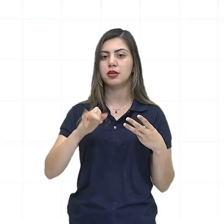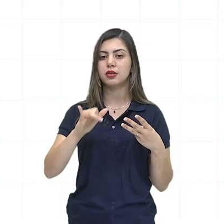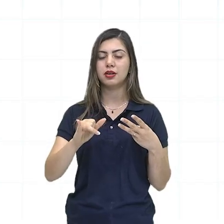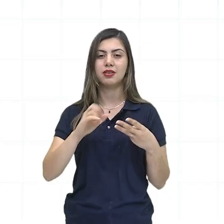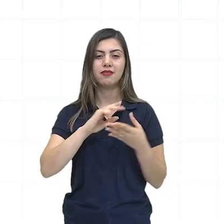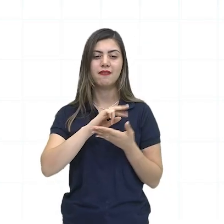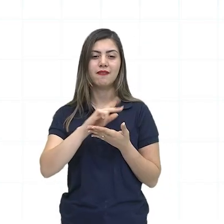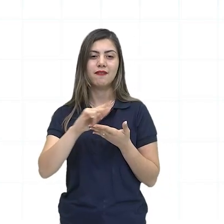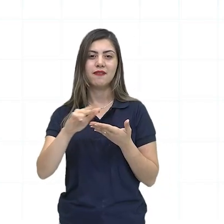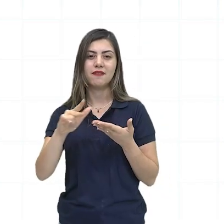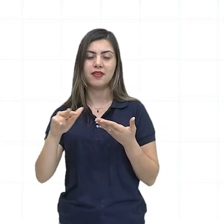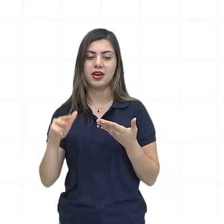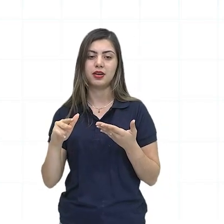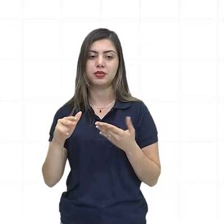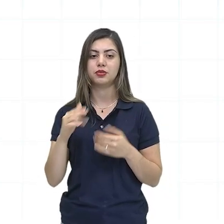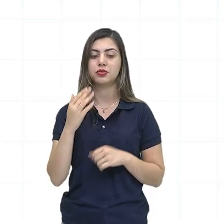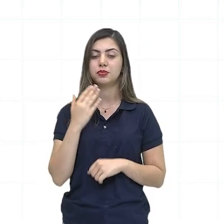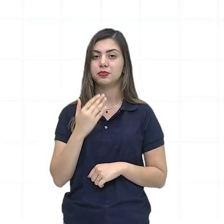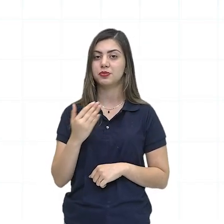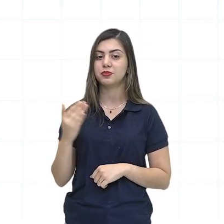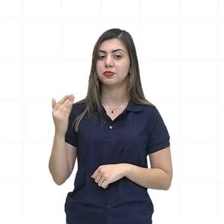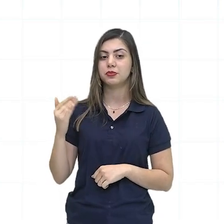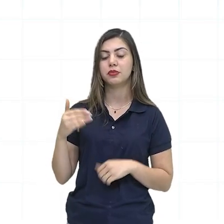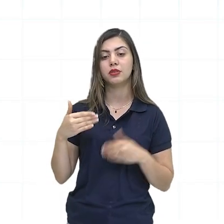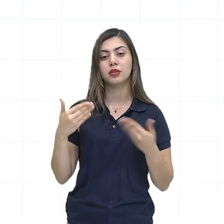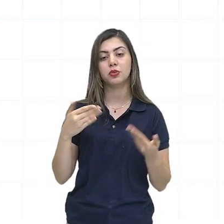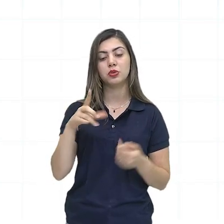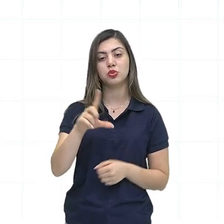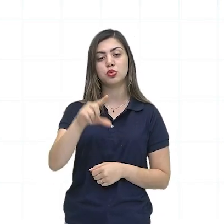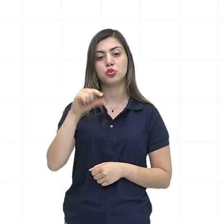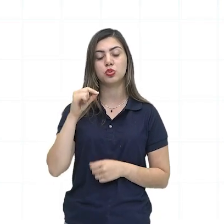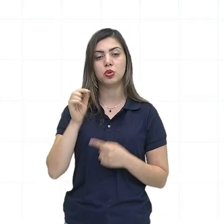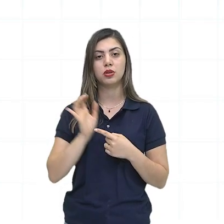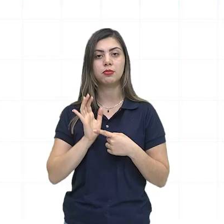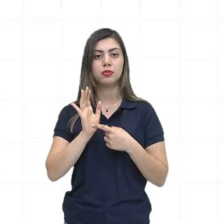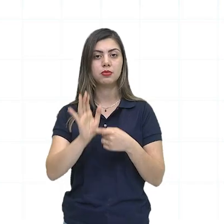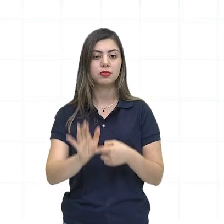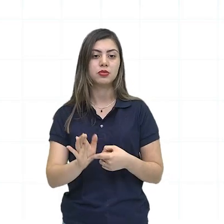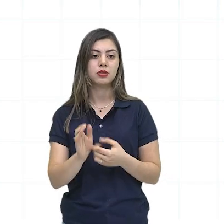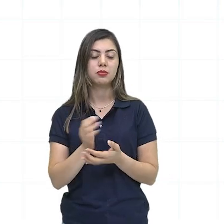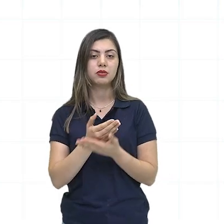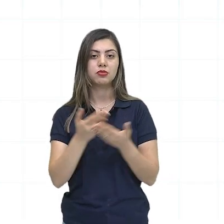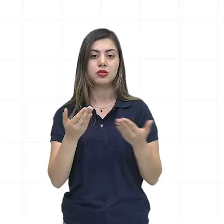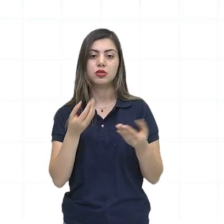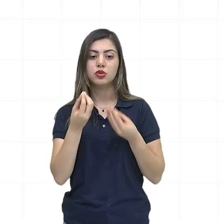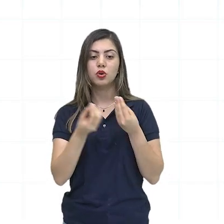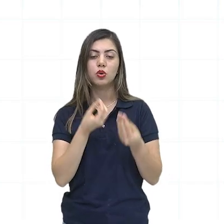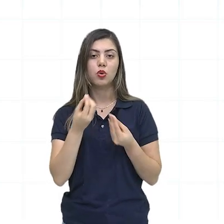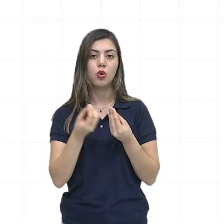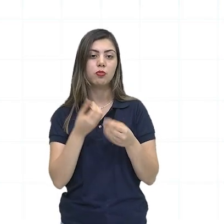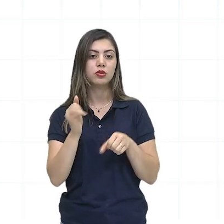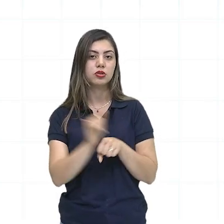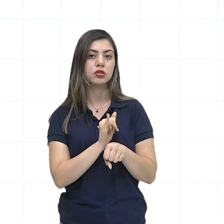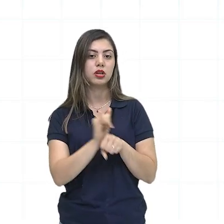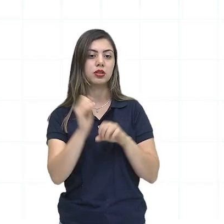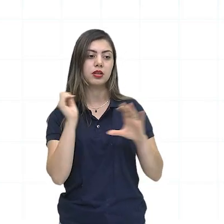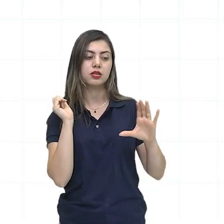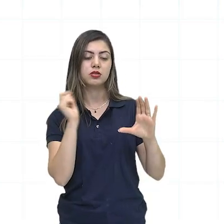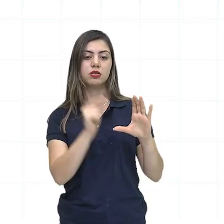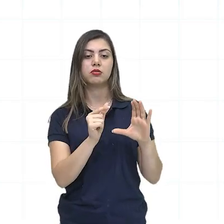formas. E eu trouxe para vocês uma dessas formas, né, de jogar o dardo, que é a